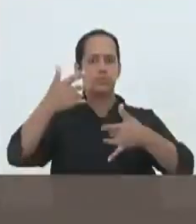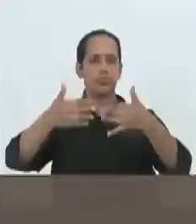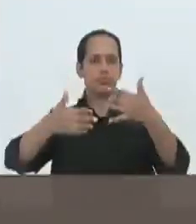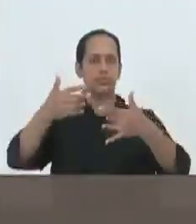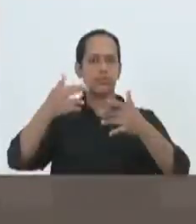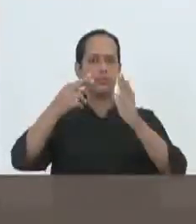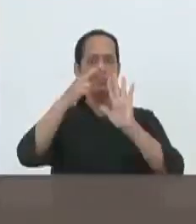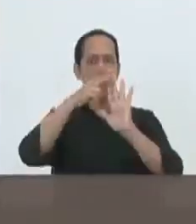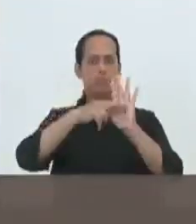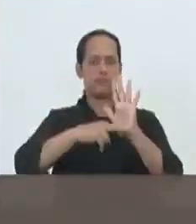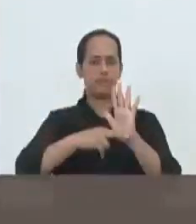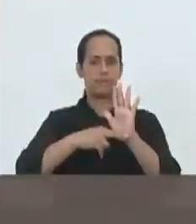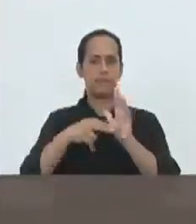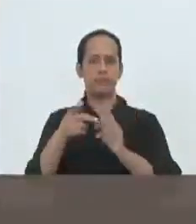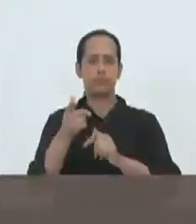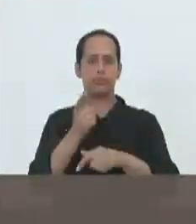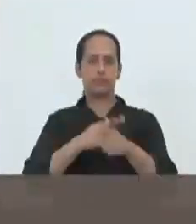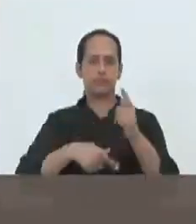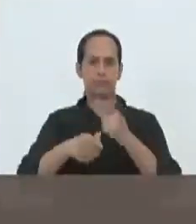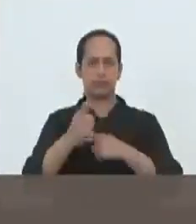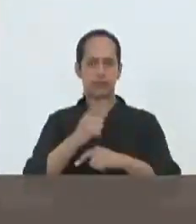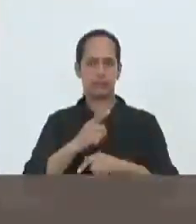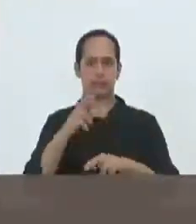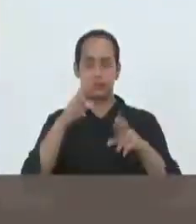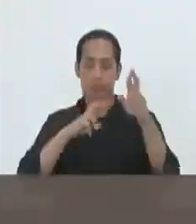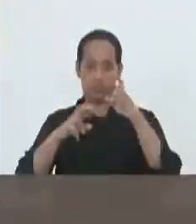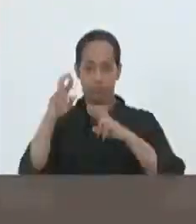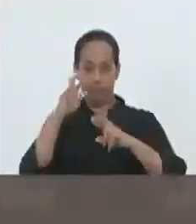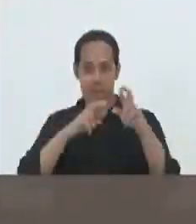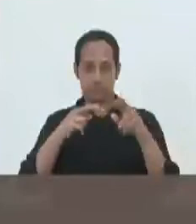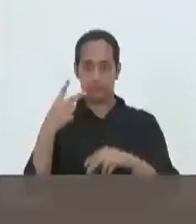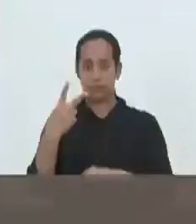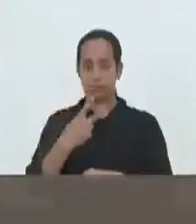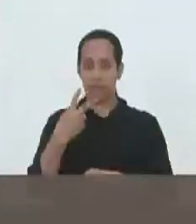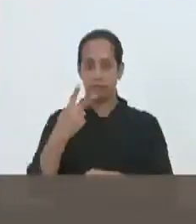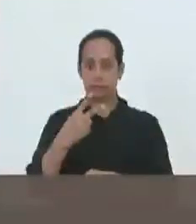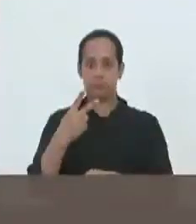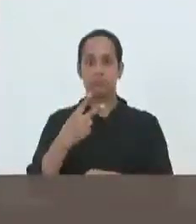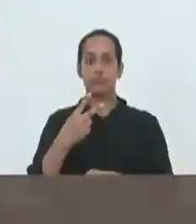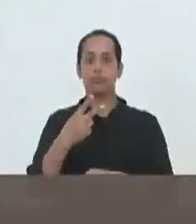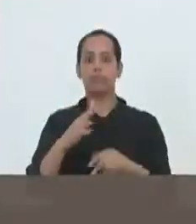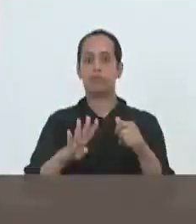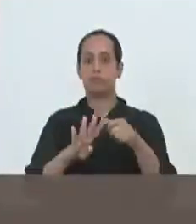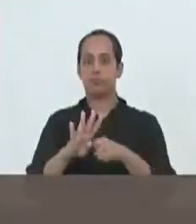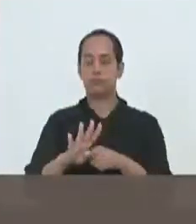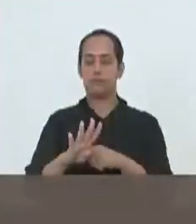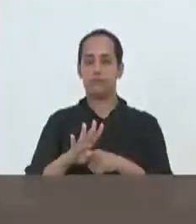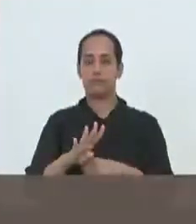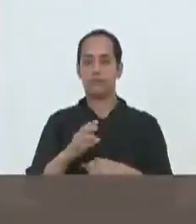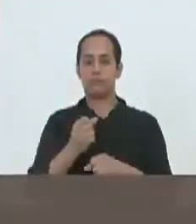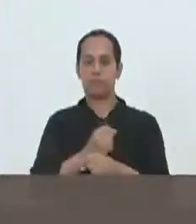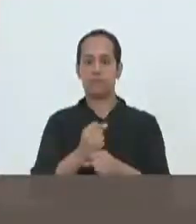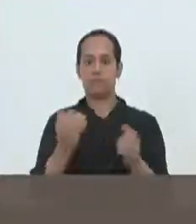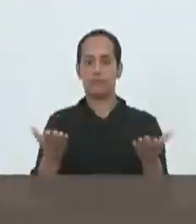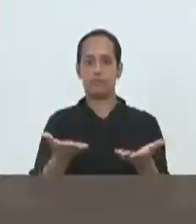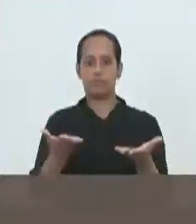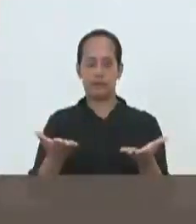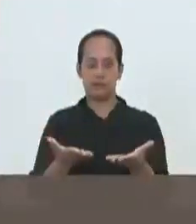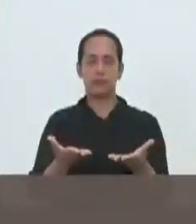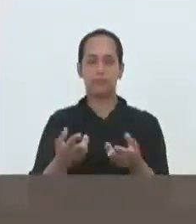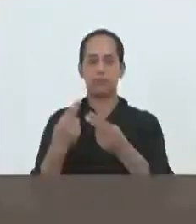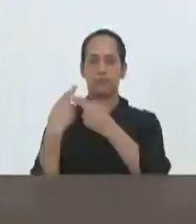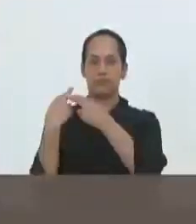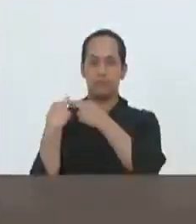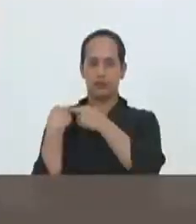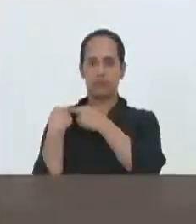fiscal do segundo quadrimestre de 2023 em atendimento ao que preceitua a lei de responsabilidade